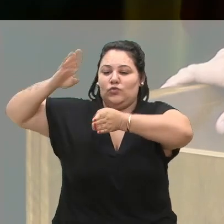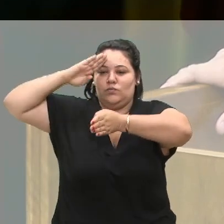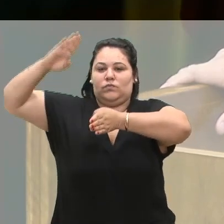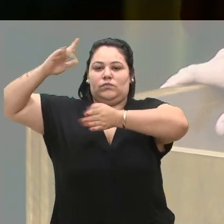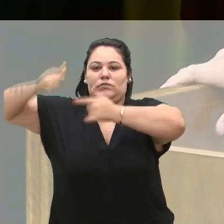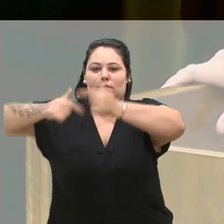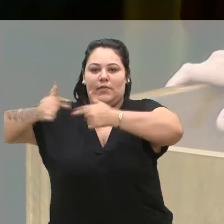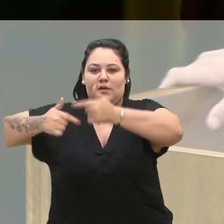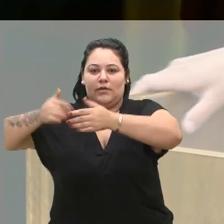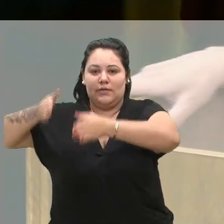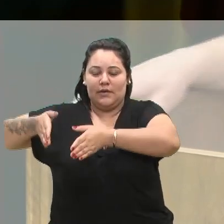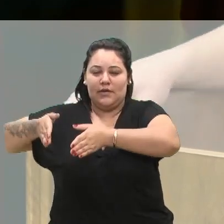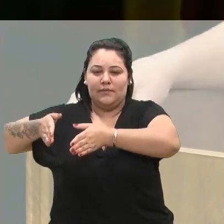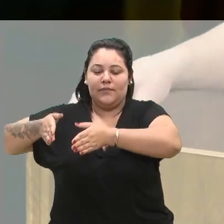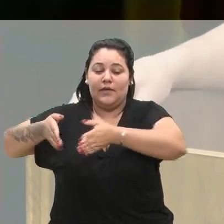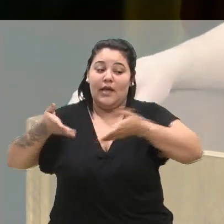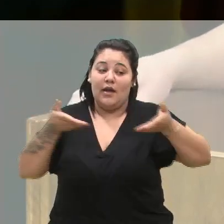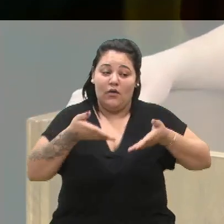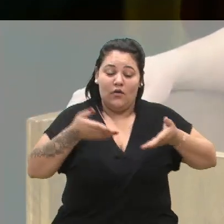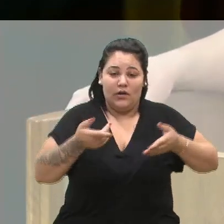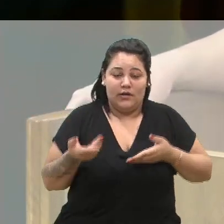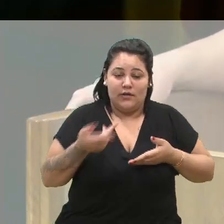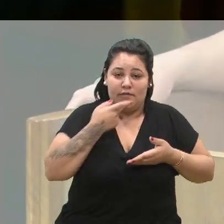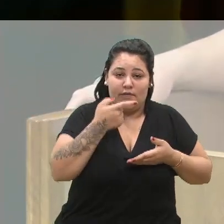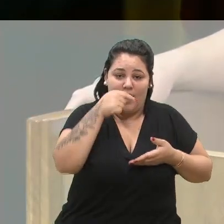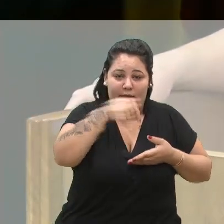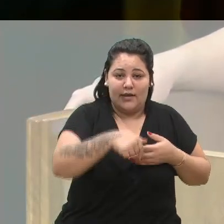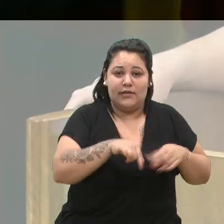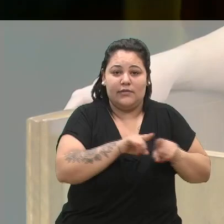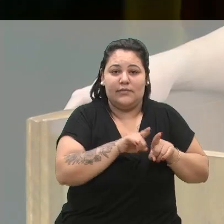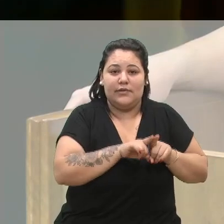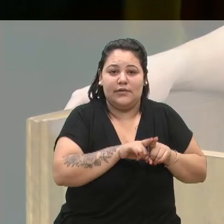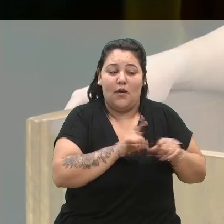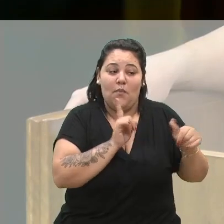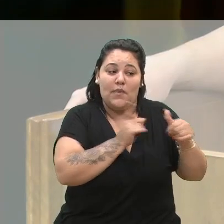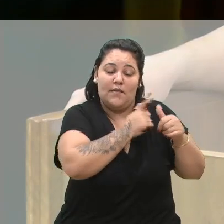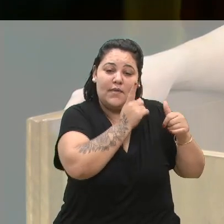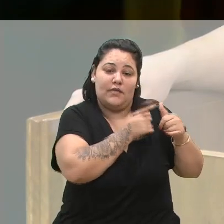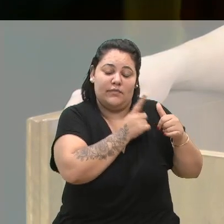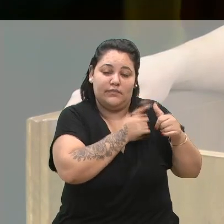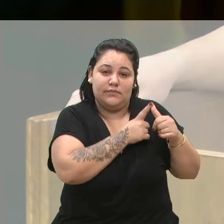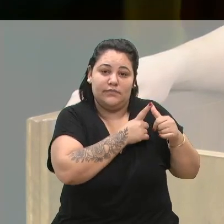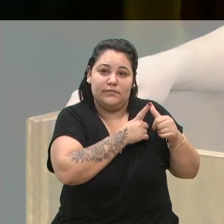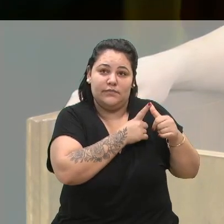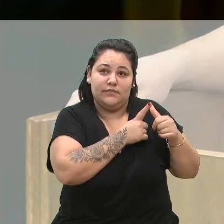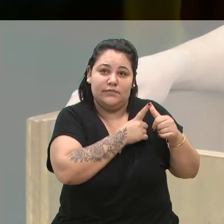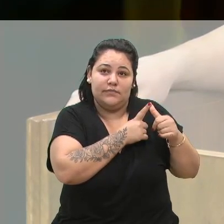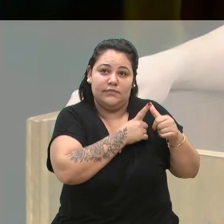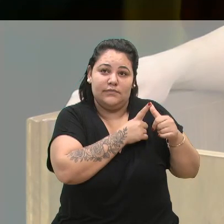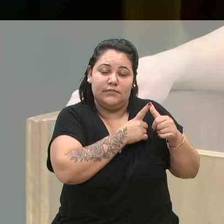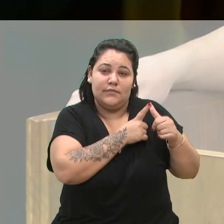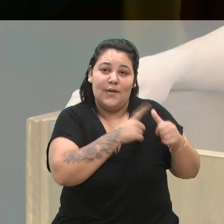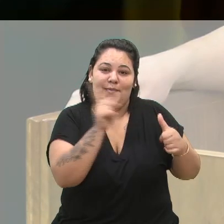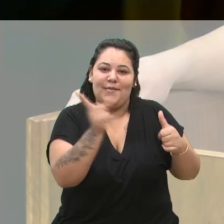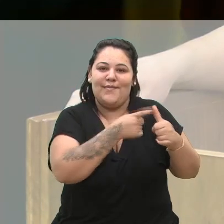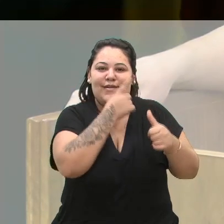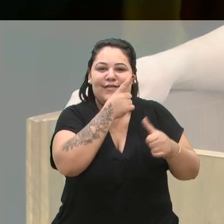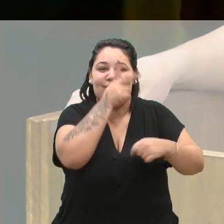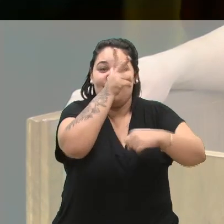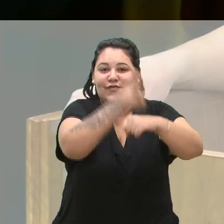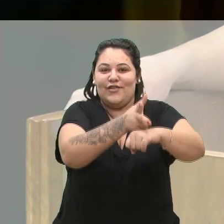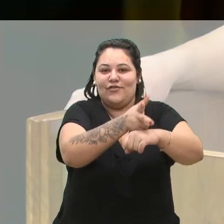aqui, porque este foi o primeiro, vereador Camilles, o primeiro vídeo que eu fiz no